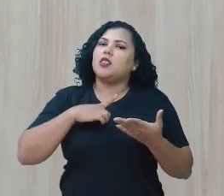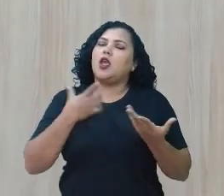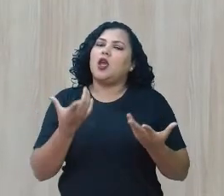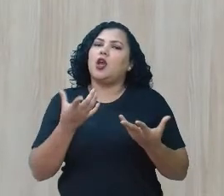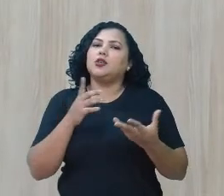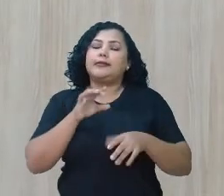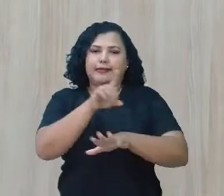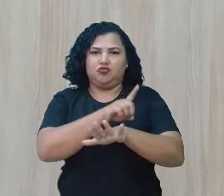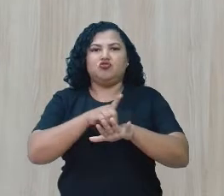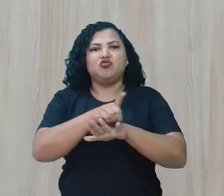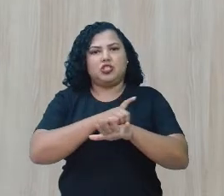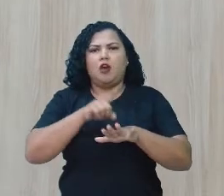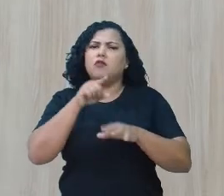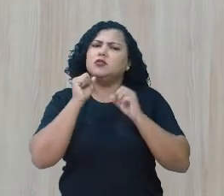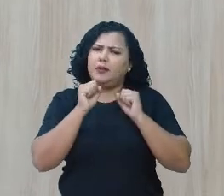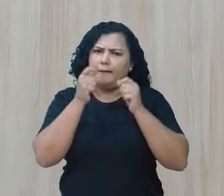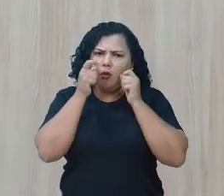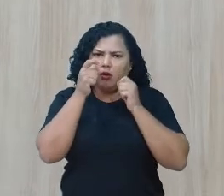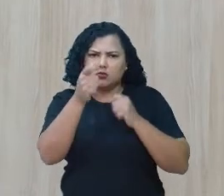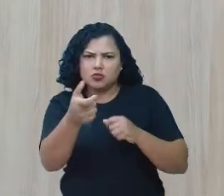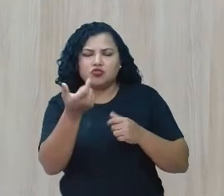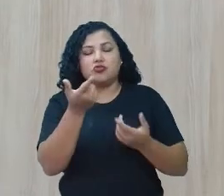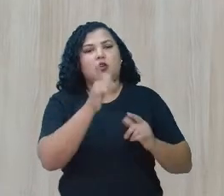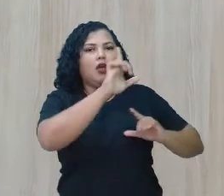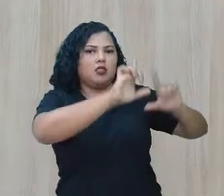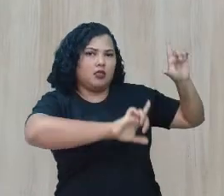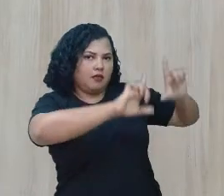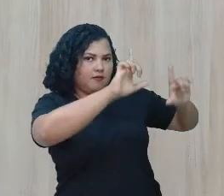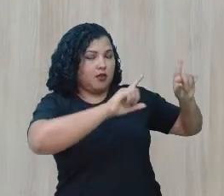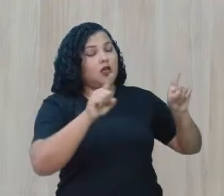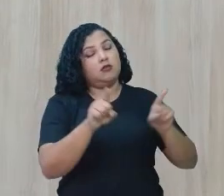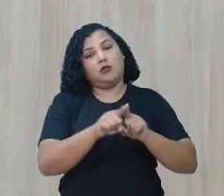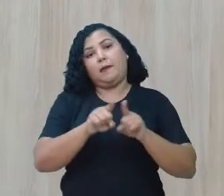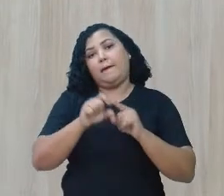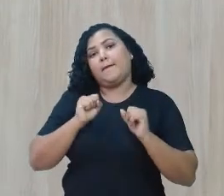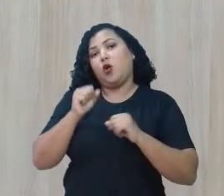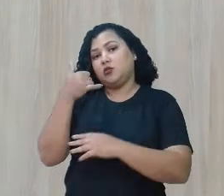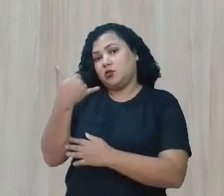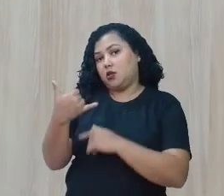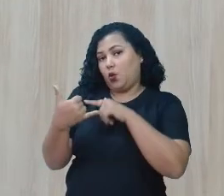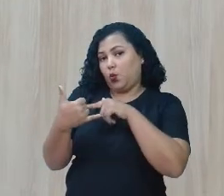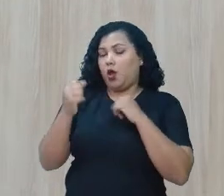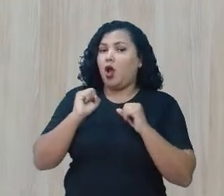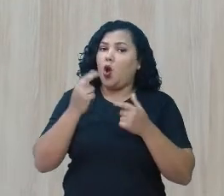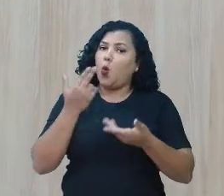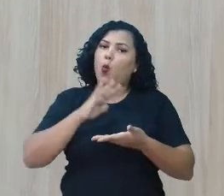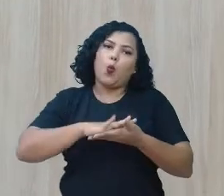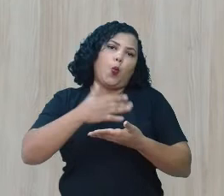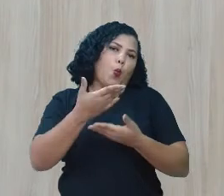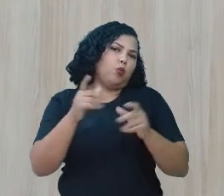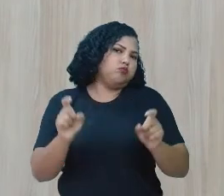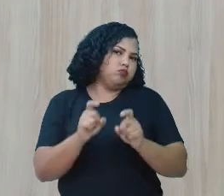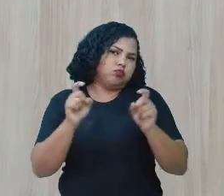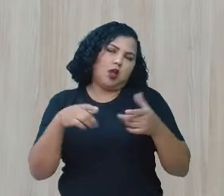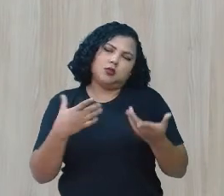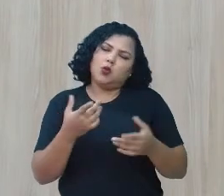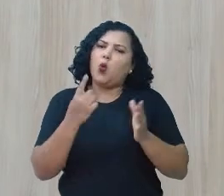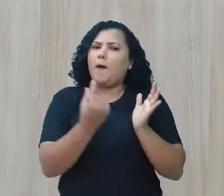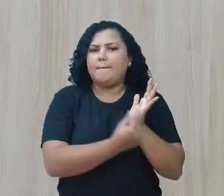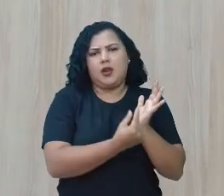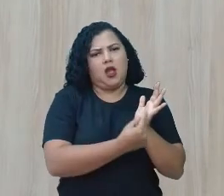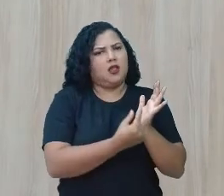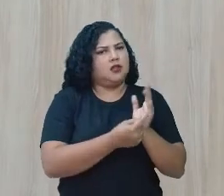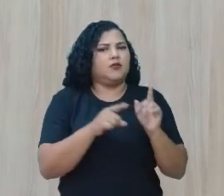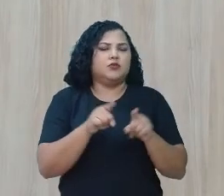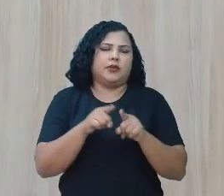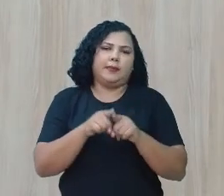formato digital, você pode assistir essa aula pela televisão, pelo celular ou pelo aplicativo, tá bom? Pelo